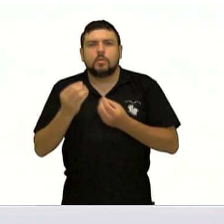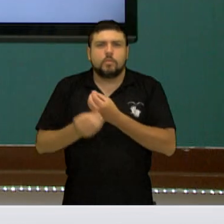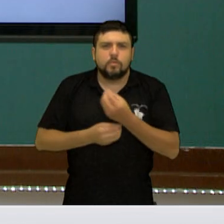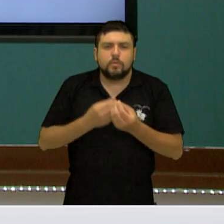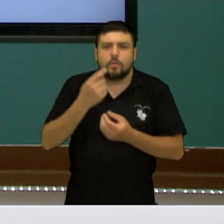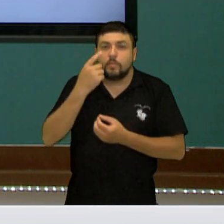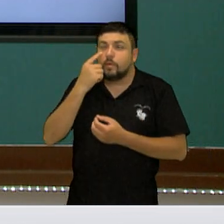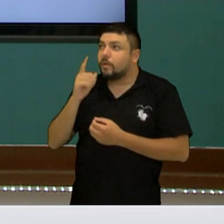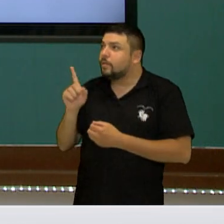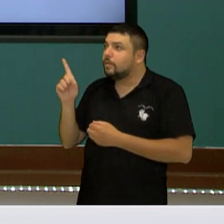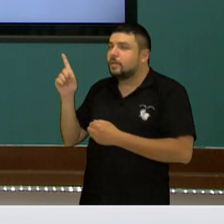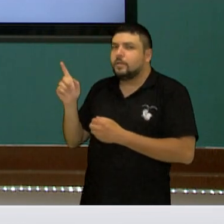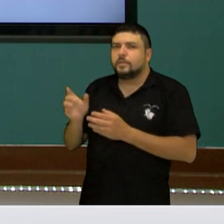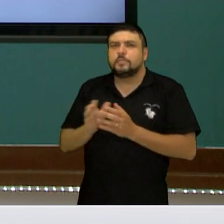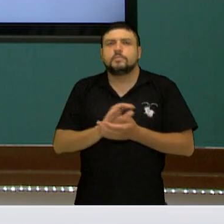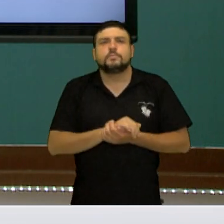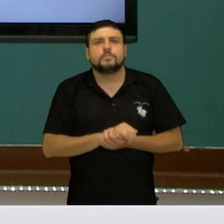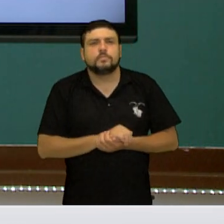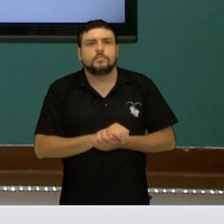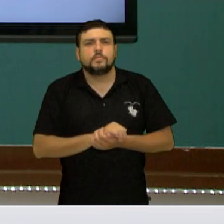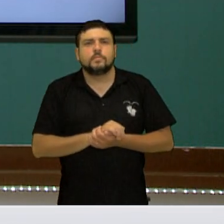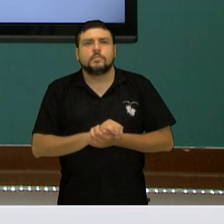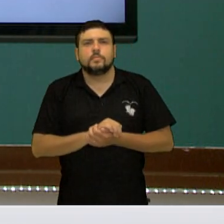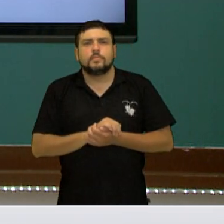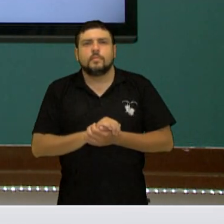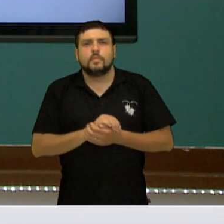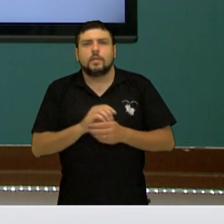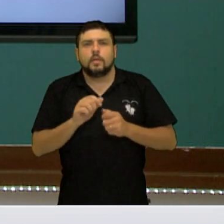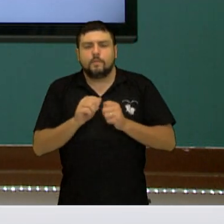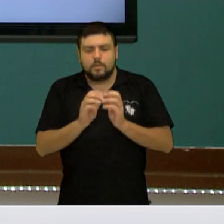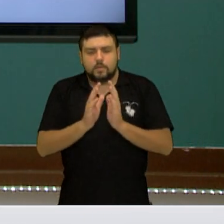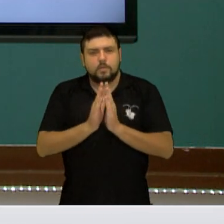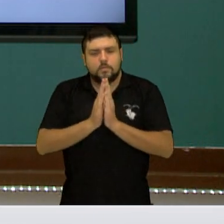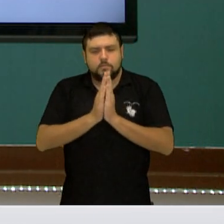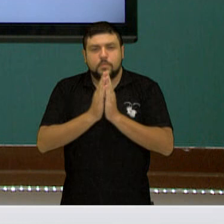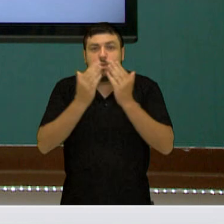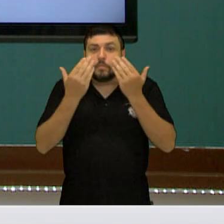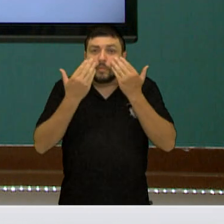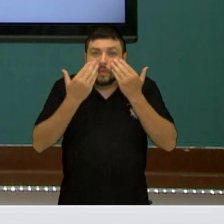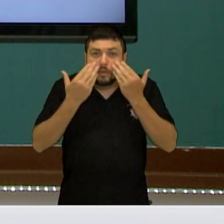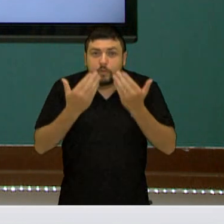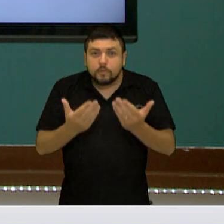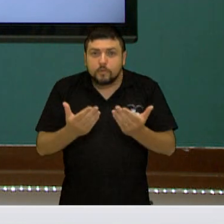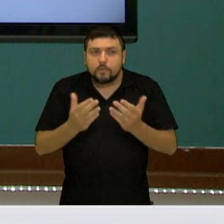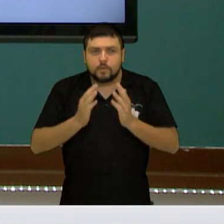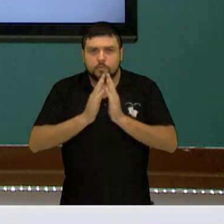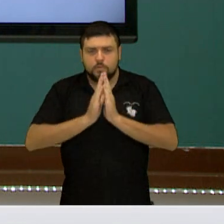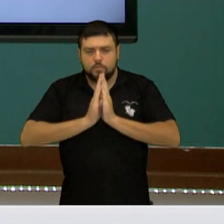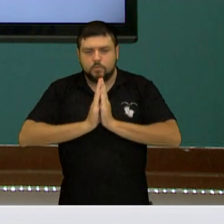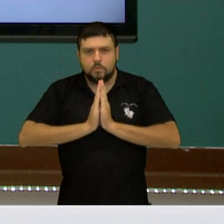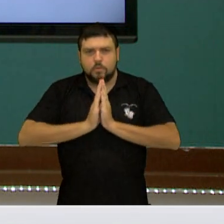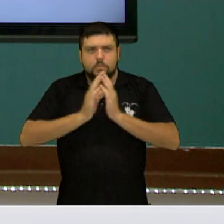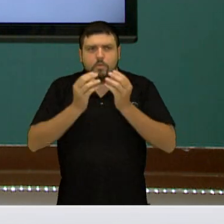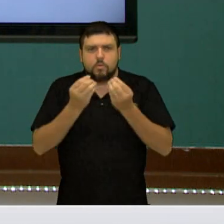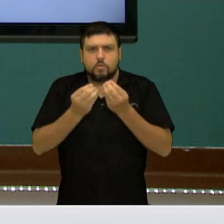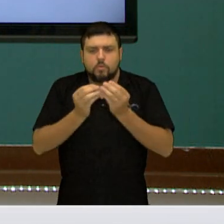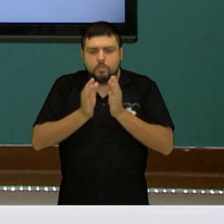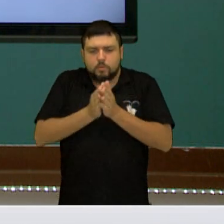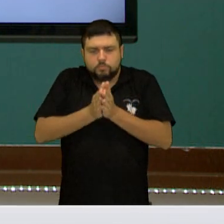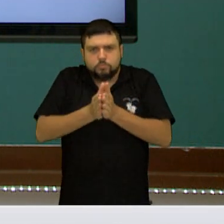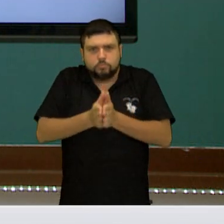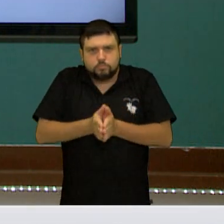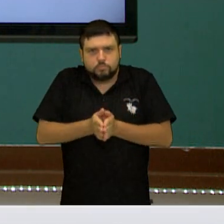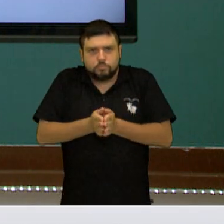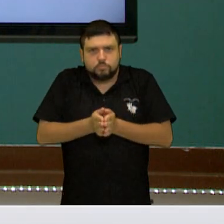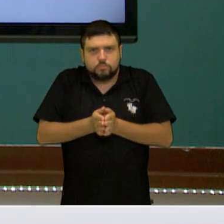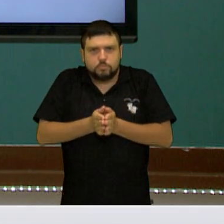Tailândia? Você aponta as mãos, cruza as mãos voltadas para frente e não como o namastê que é para cima, assim. E com um sinal